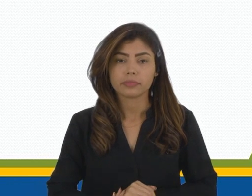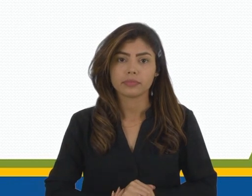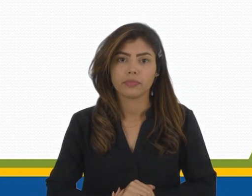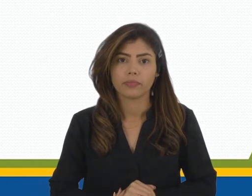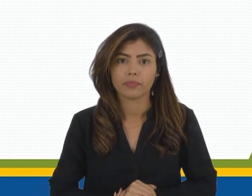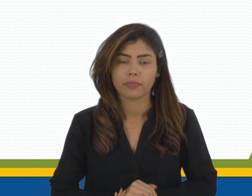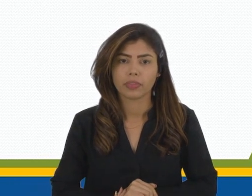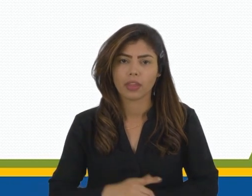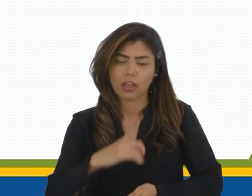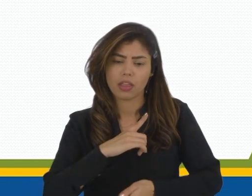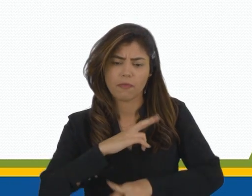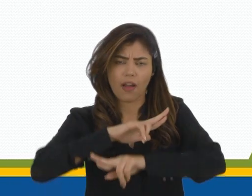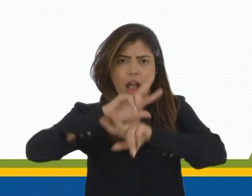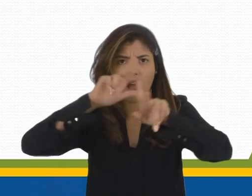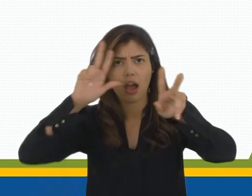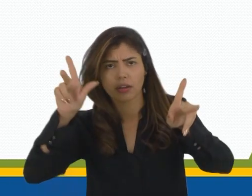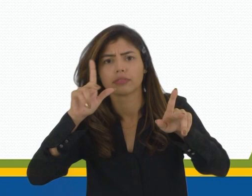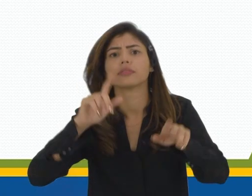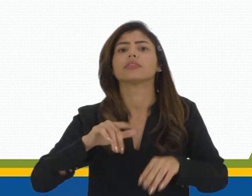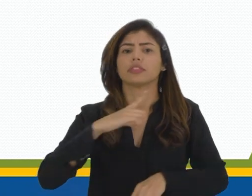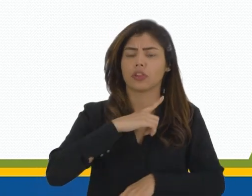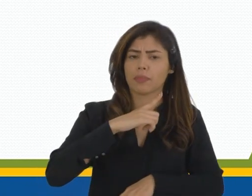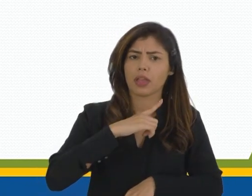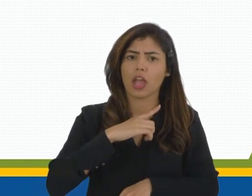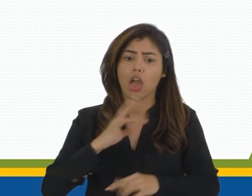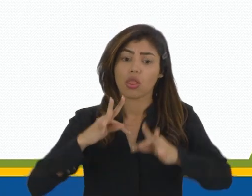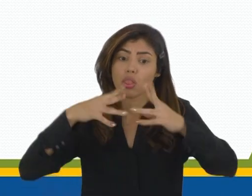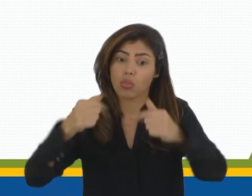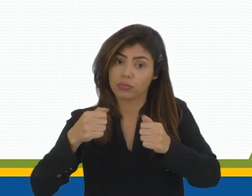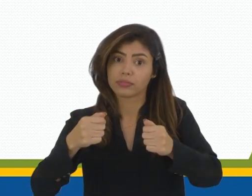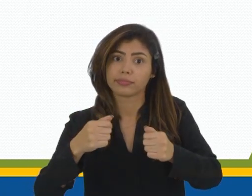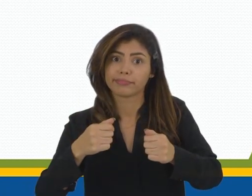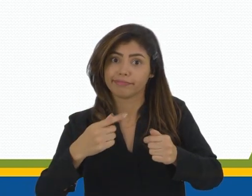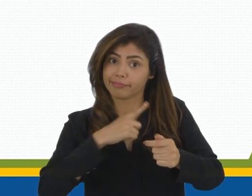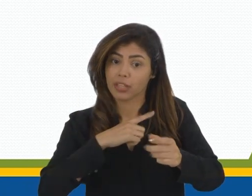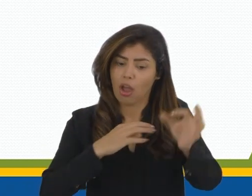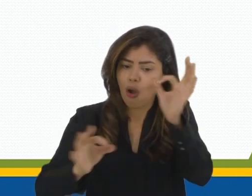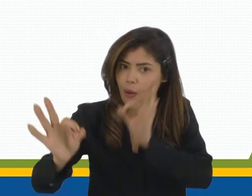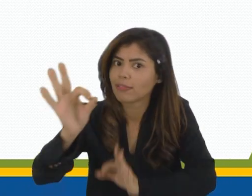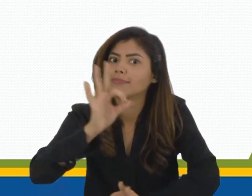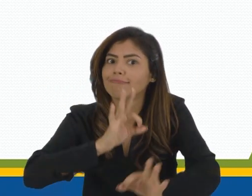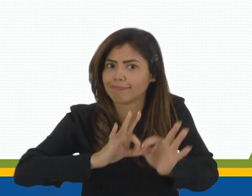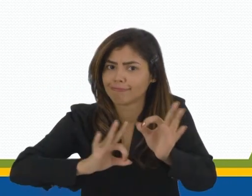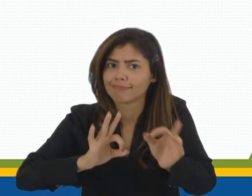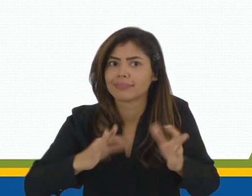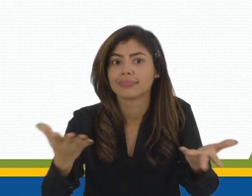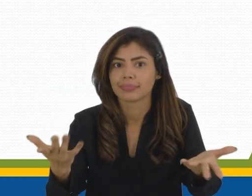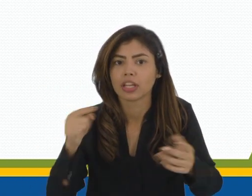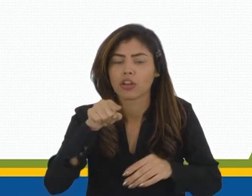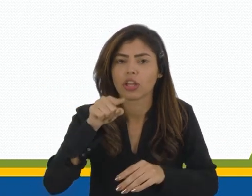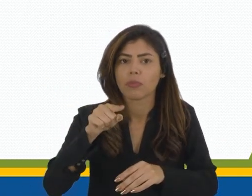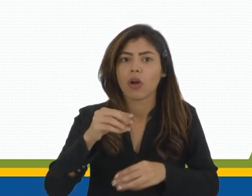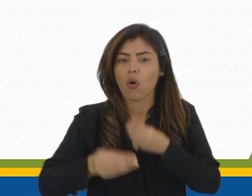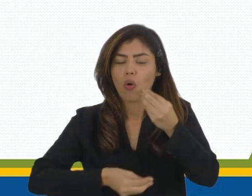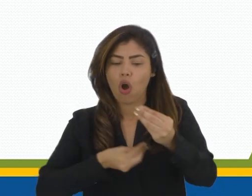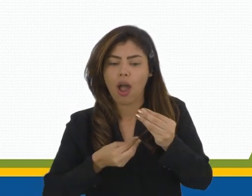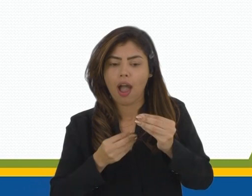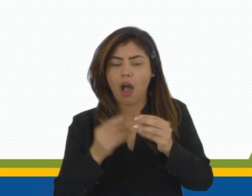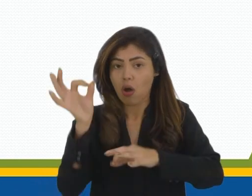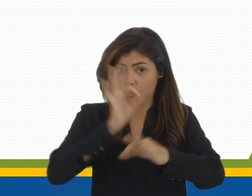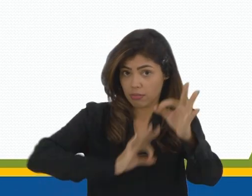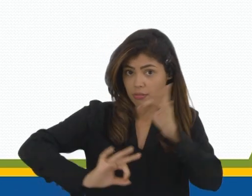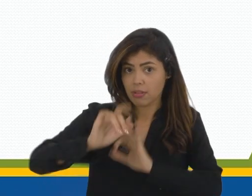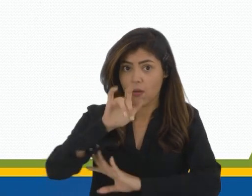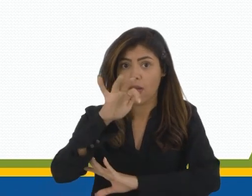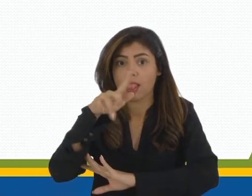E nós temos vários elementos químicos e tudo nessa vida precisa de uma organização. Então, nós temos uma forma de organizar